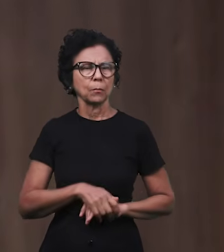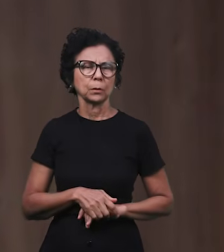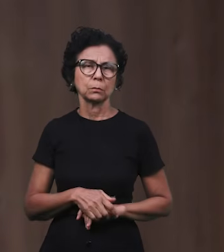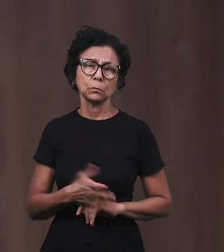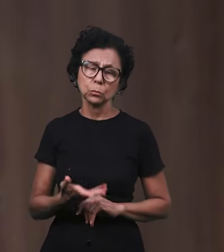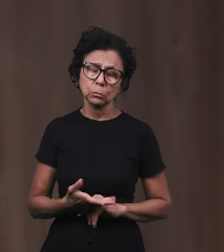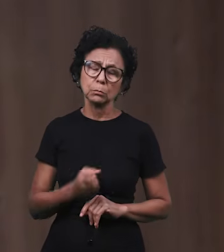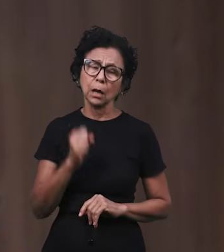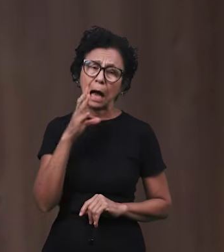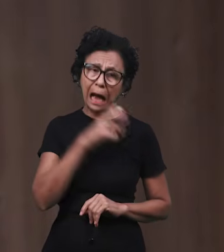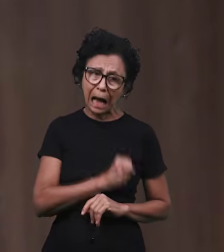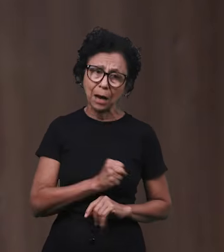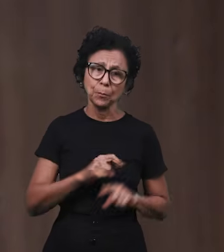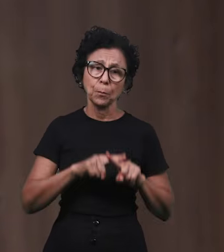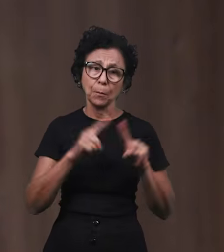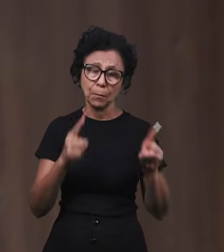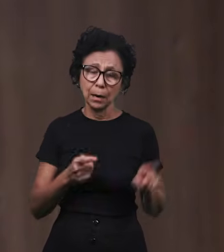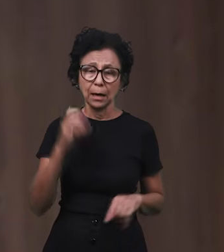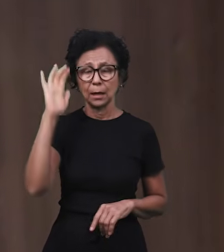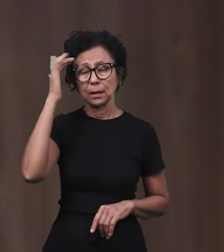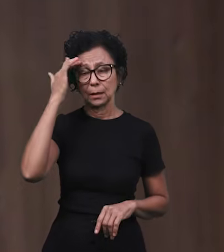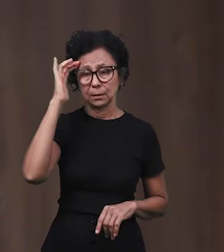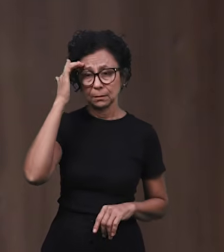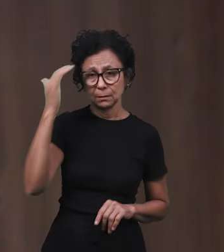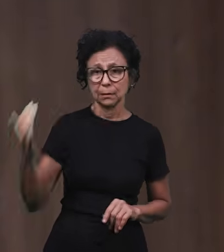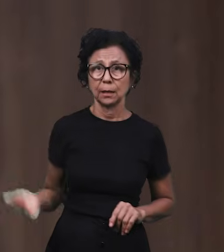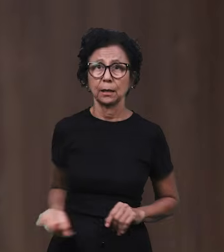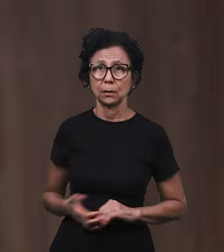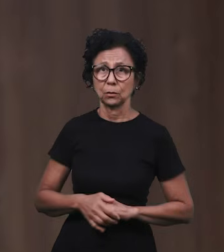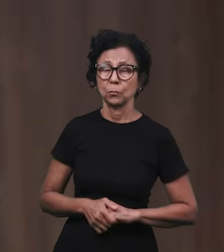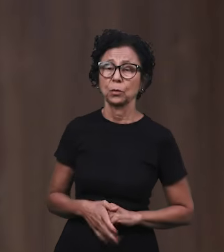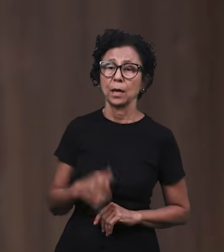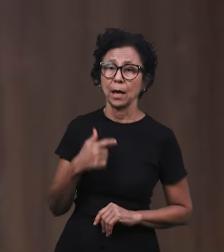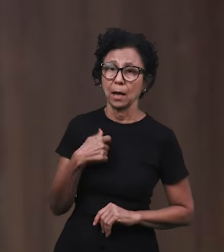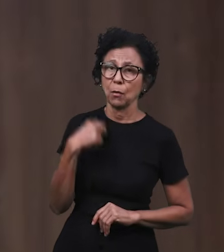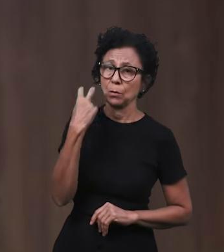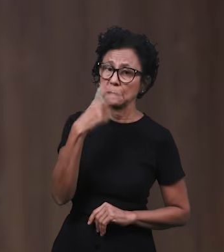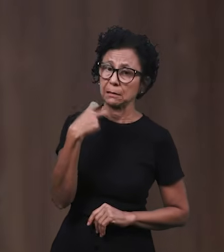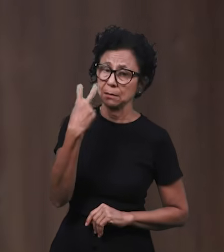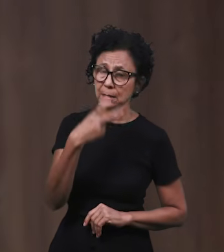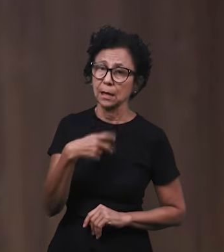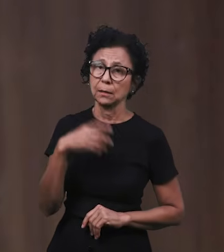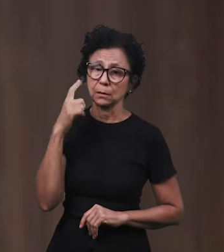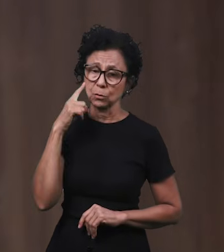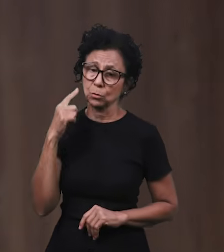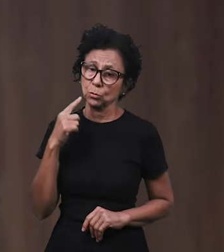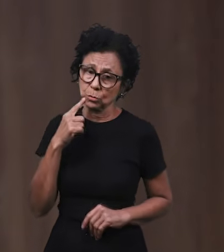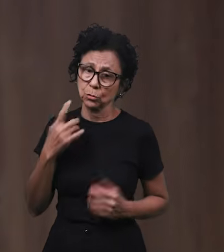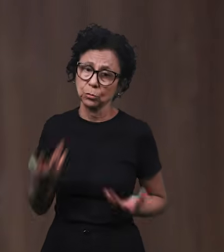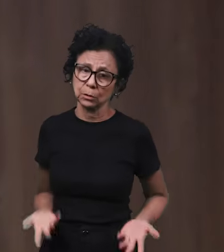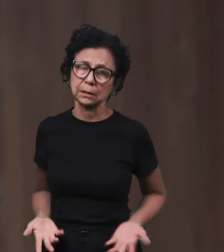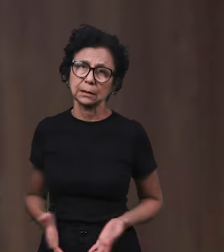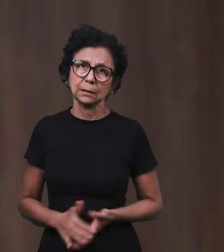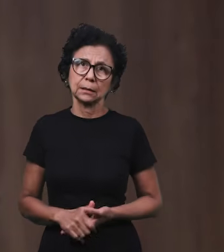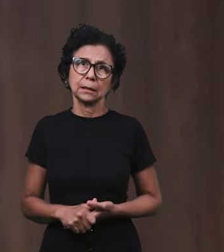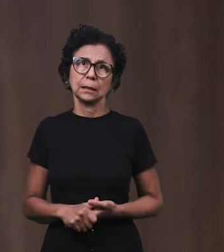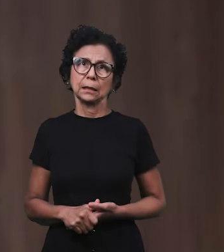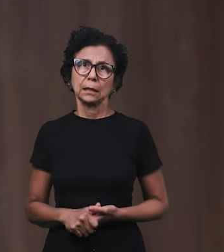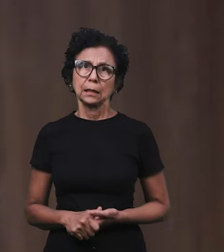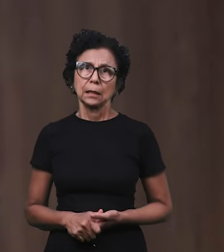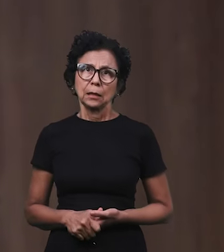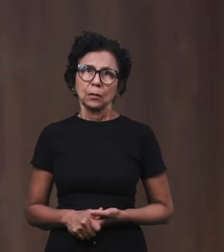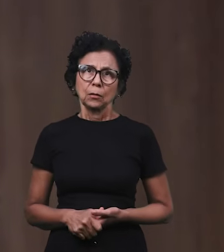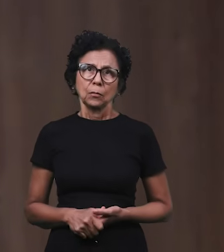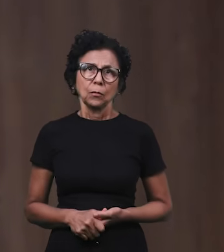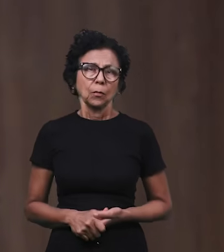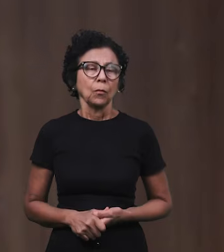ser rápido, dá para ser entendido o que você está interpretando, porque eu sou uma surda oralizada e eu entendo bem o português, mas quando eu não consigo